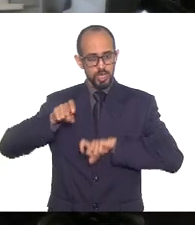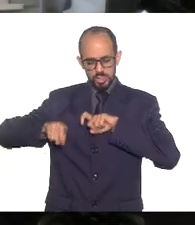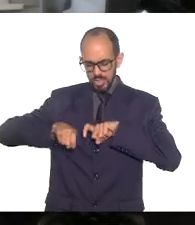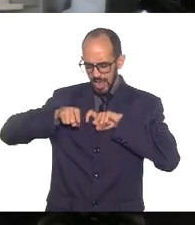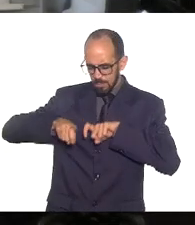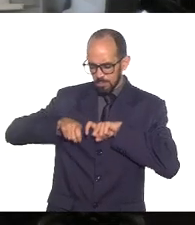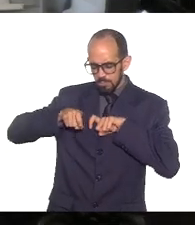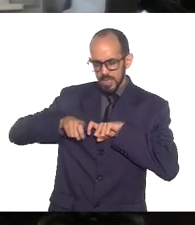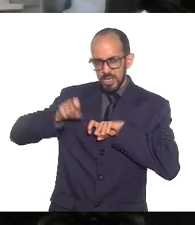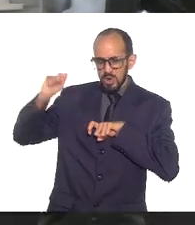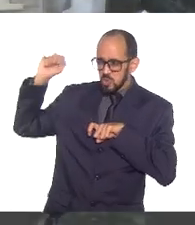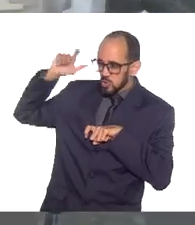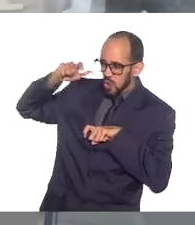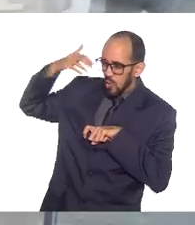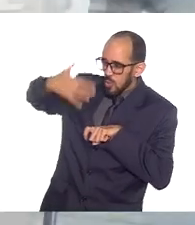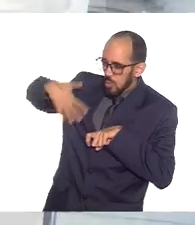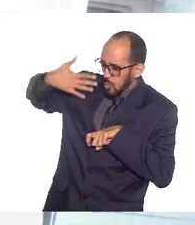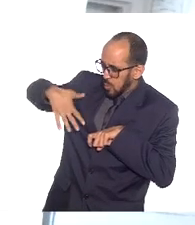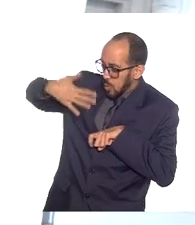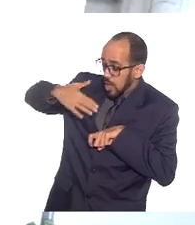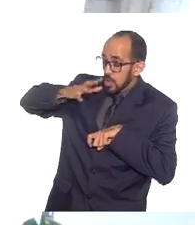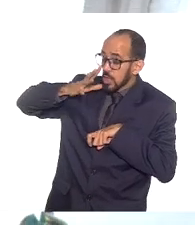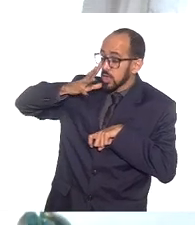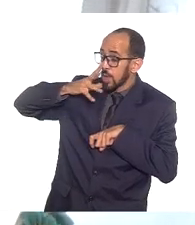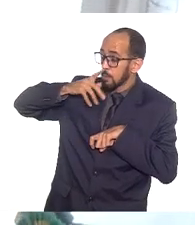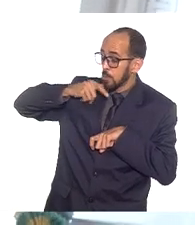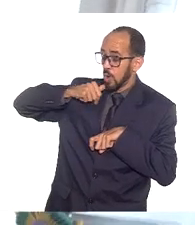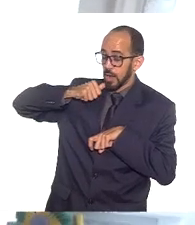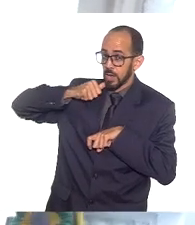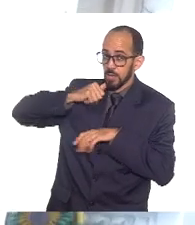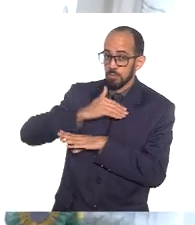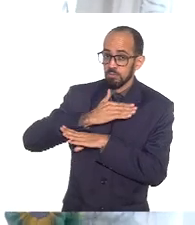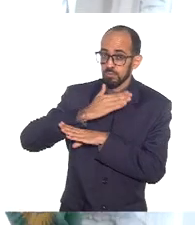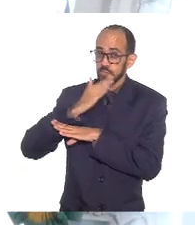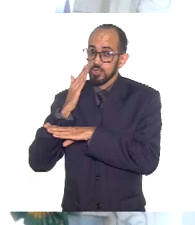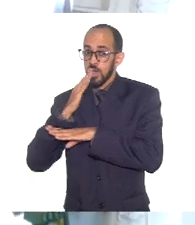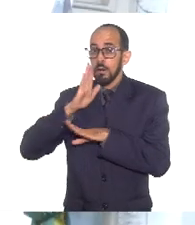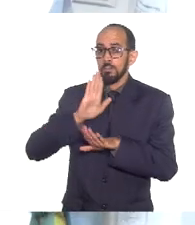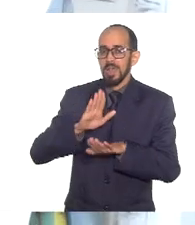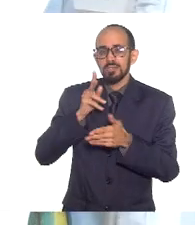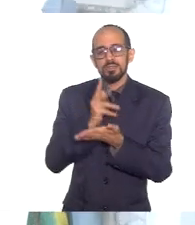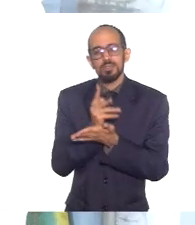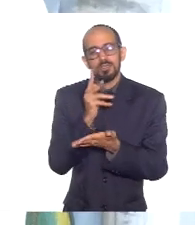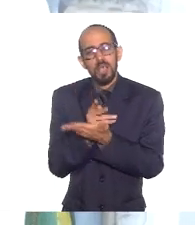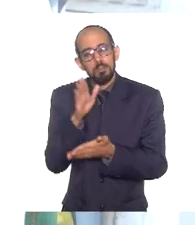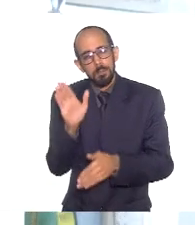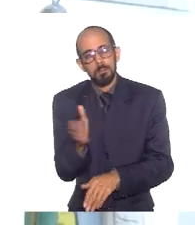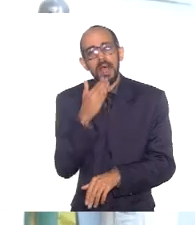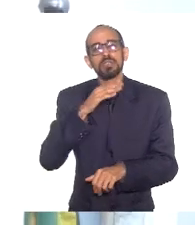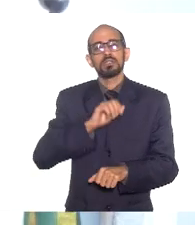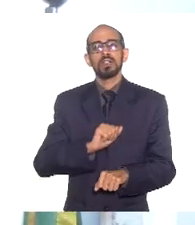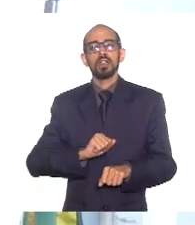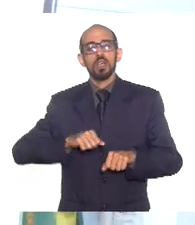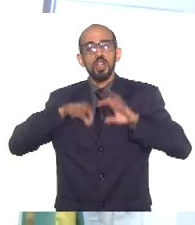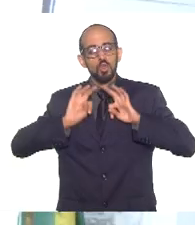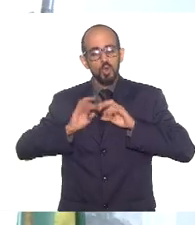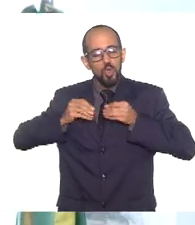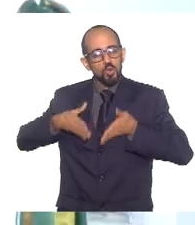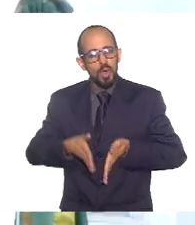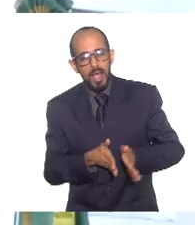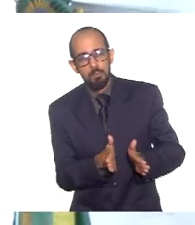quente e às vezes custa muito a passar mas sempre passa em todo o caminho de